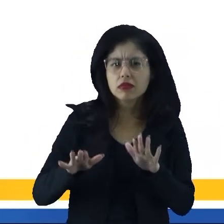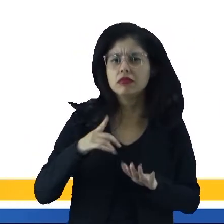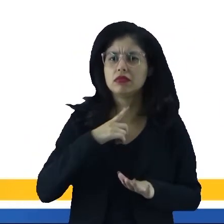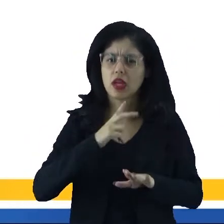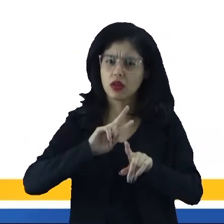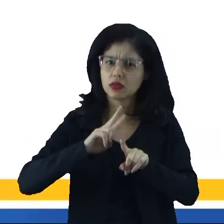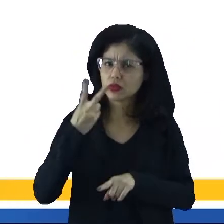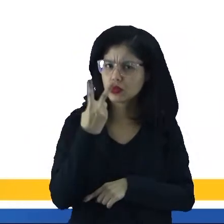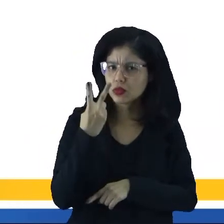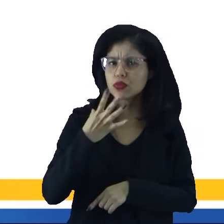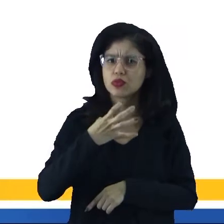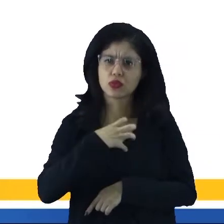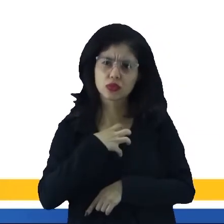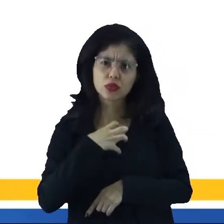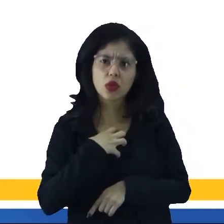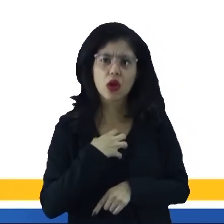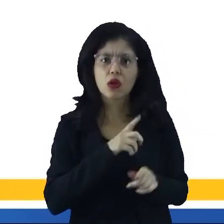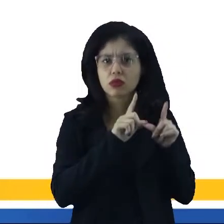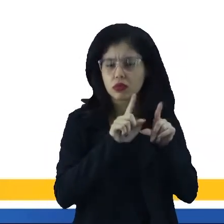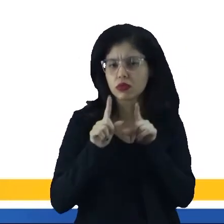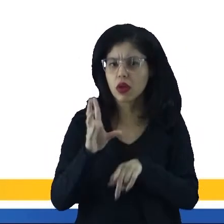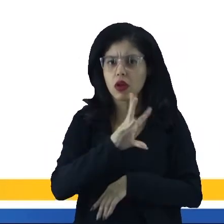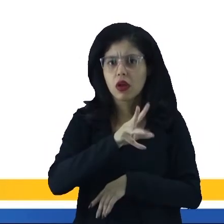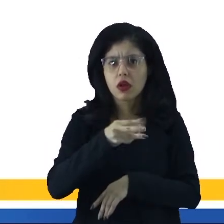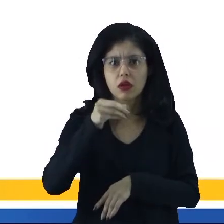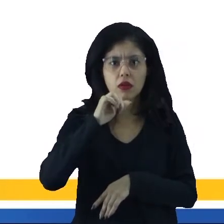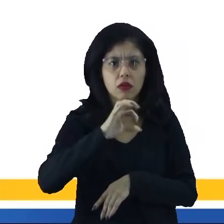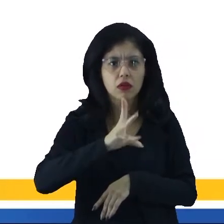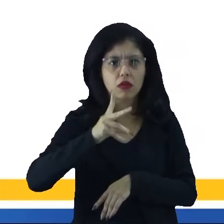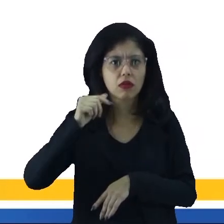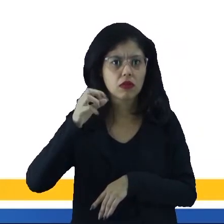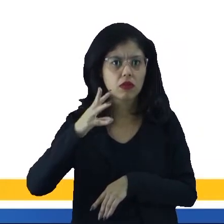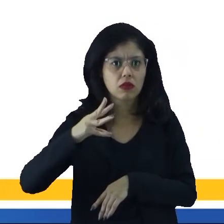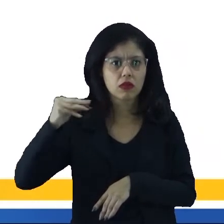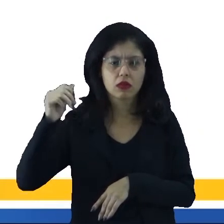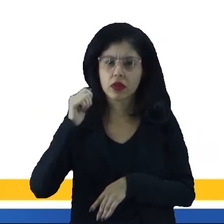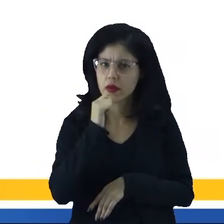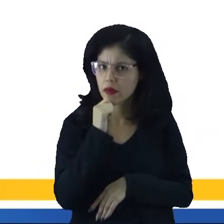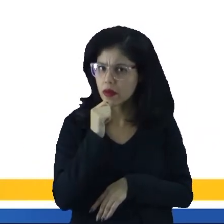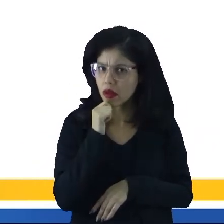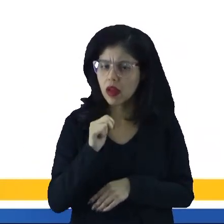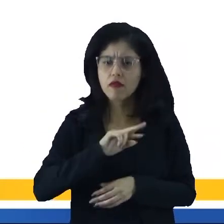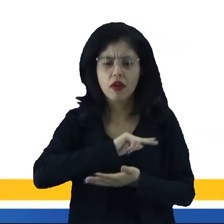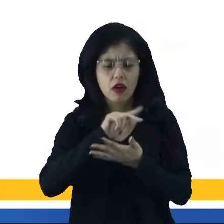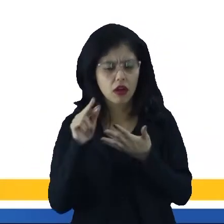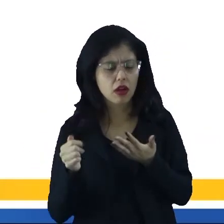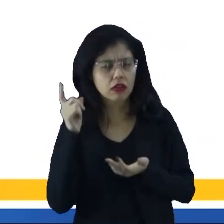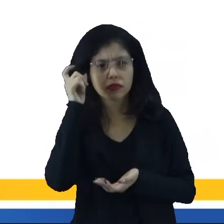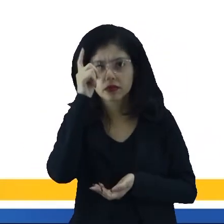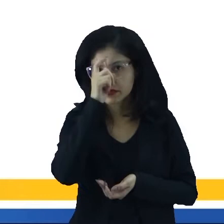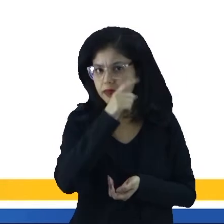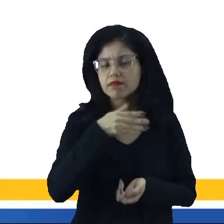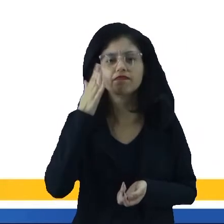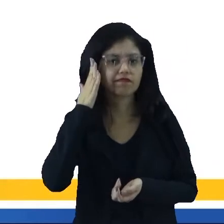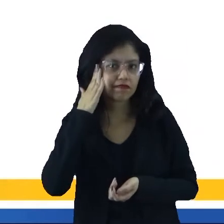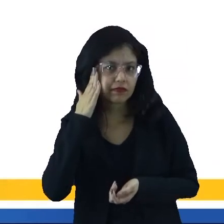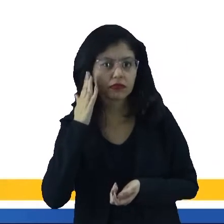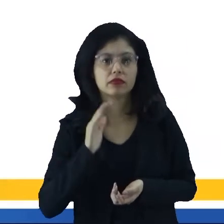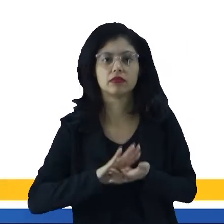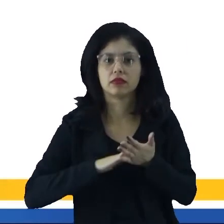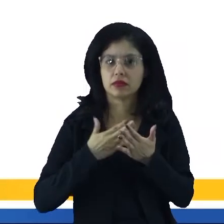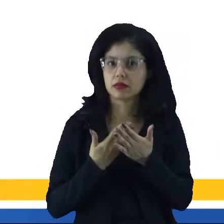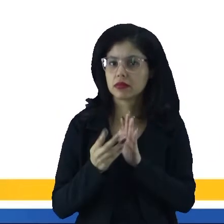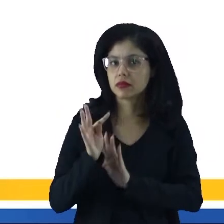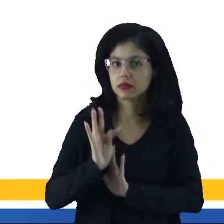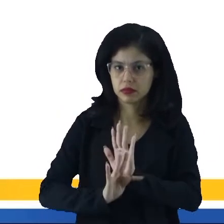esse trecho aí da água viva, ela me dá o quê? Gerando várias possibilidades, né, dificuldade de compreensão, de